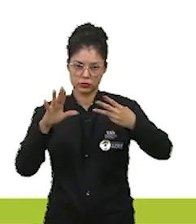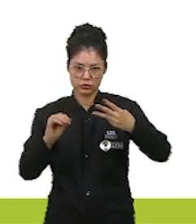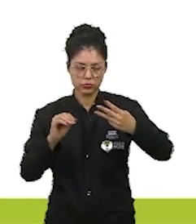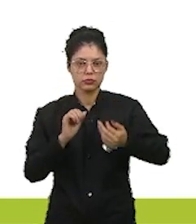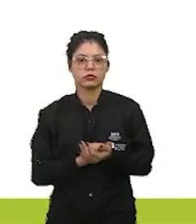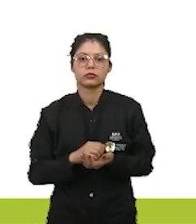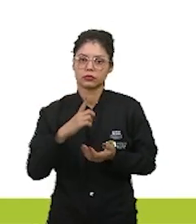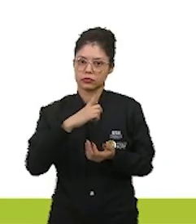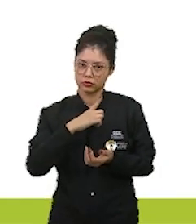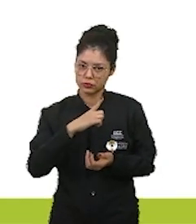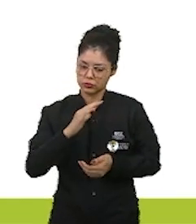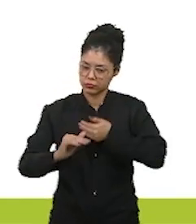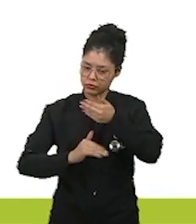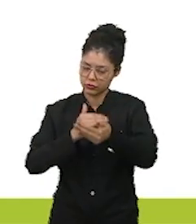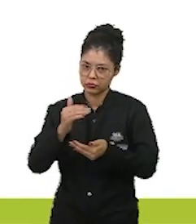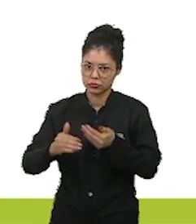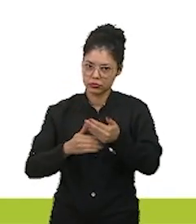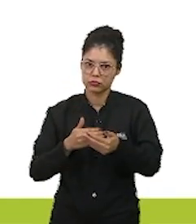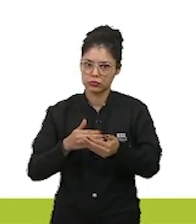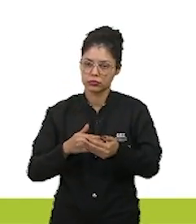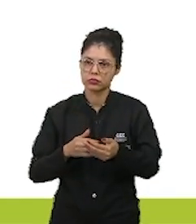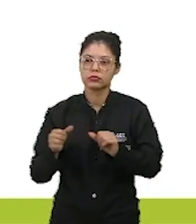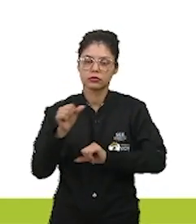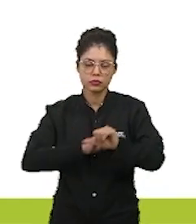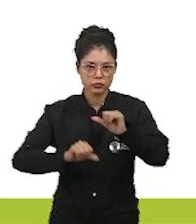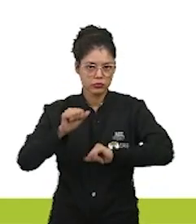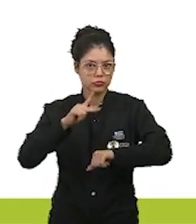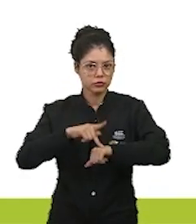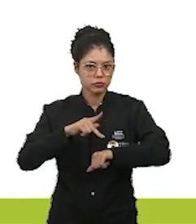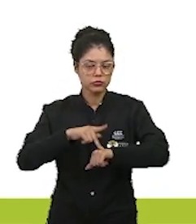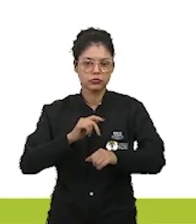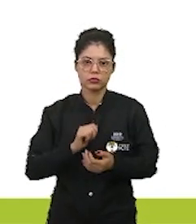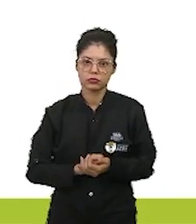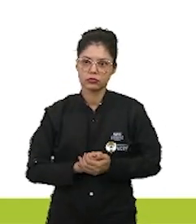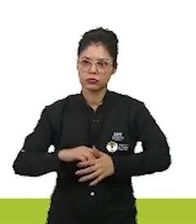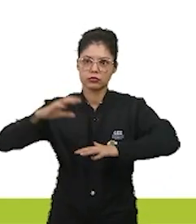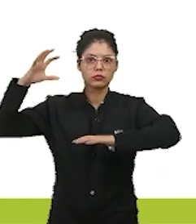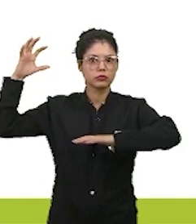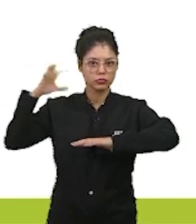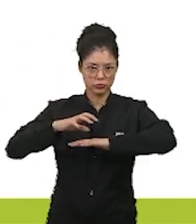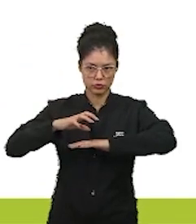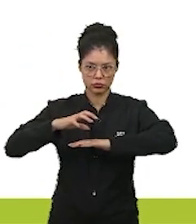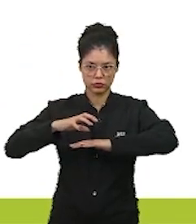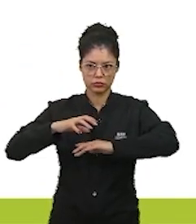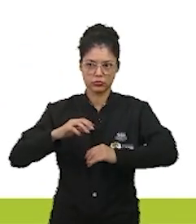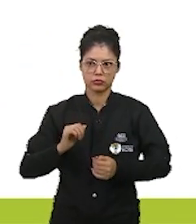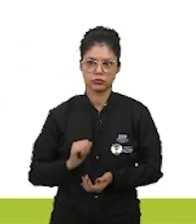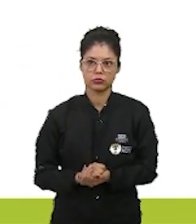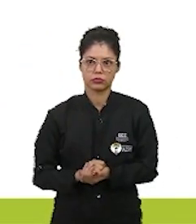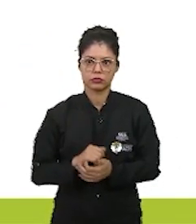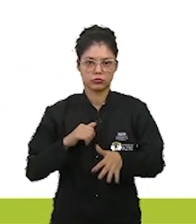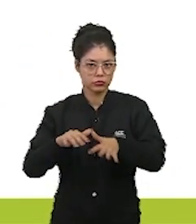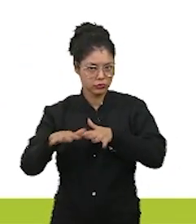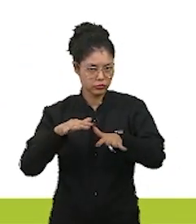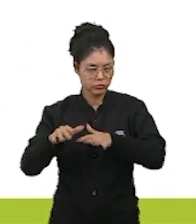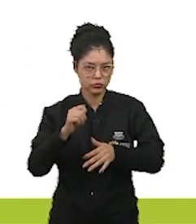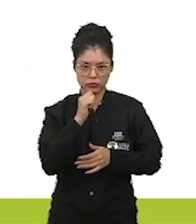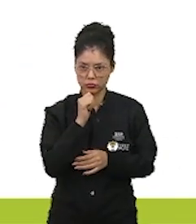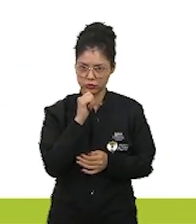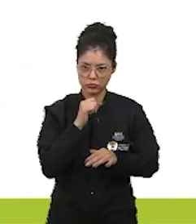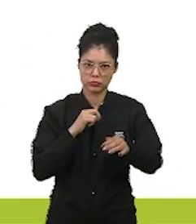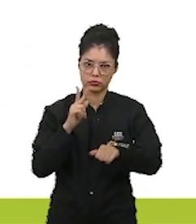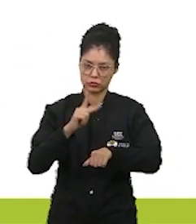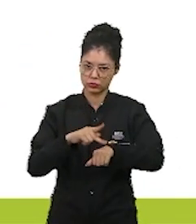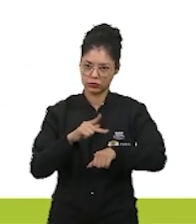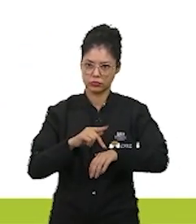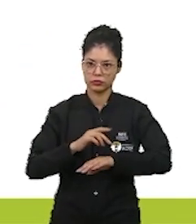que sofre processo de metamorfismo através aí da sua pressão e movimento das